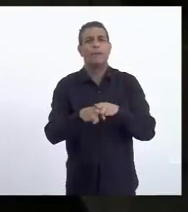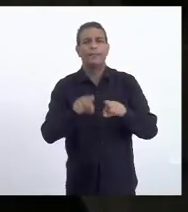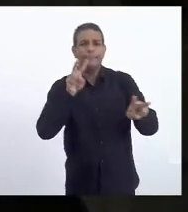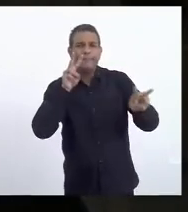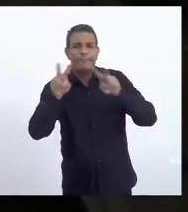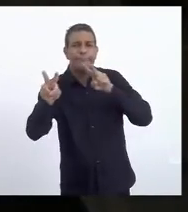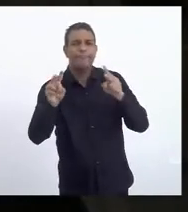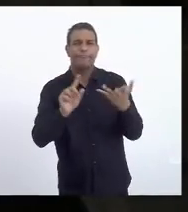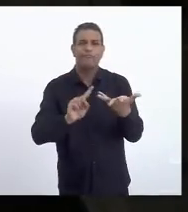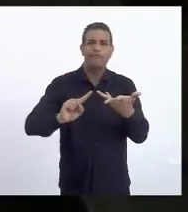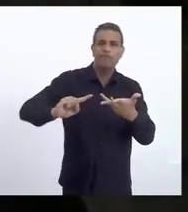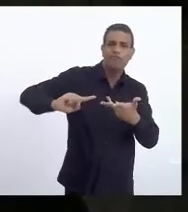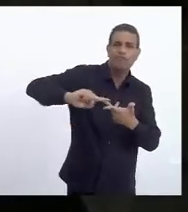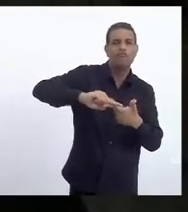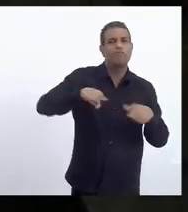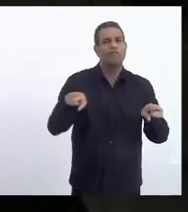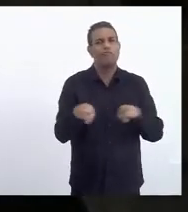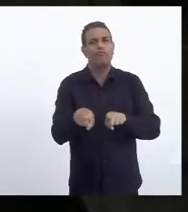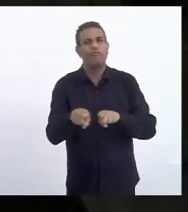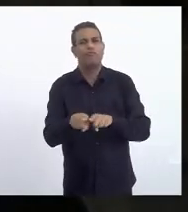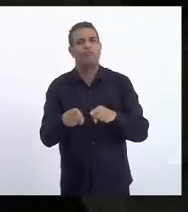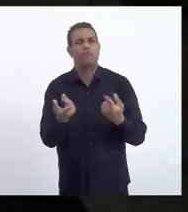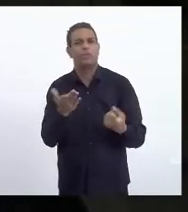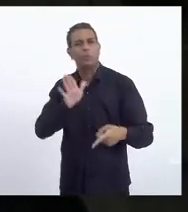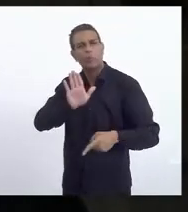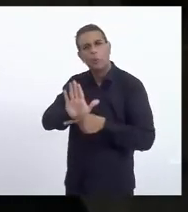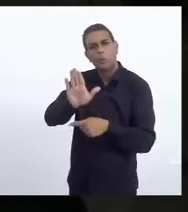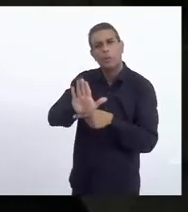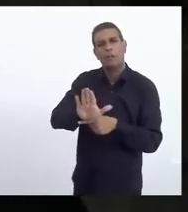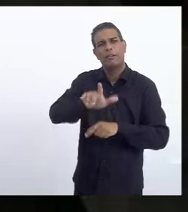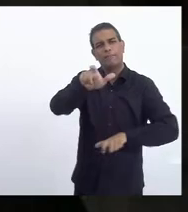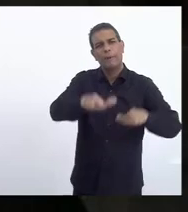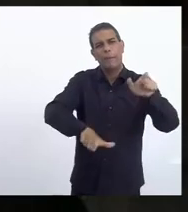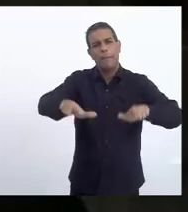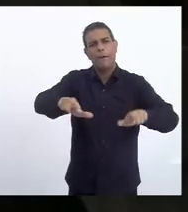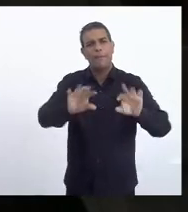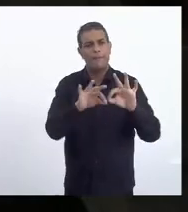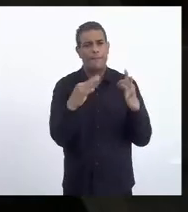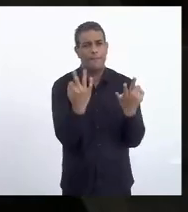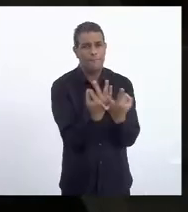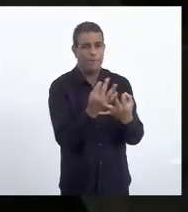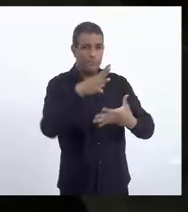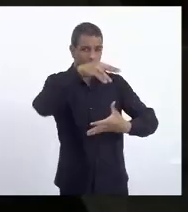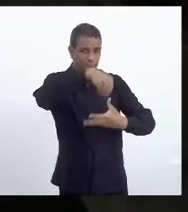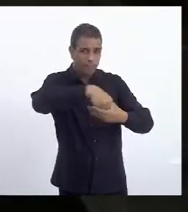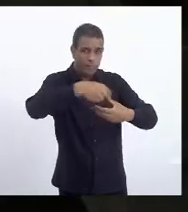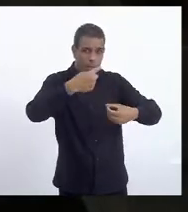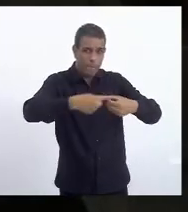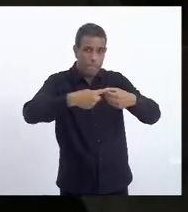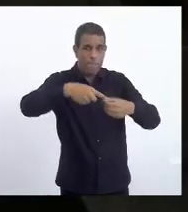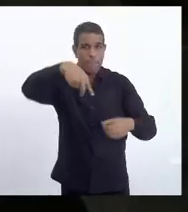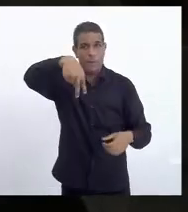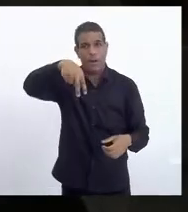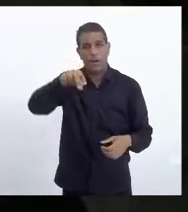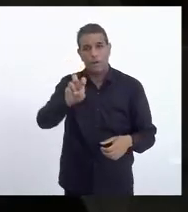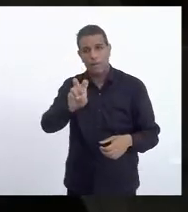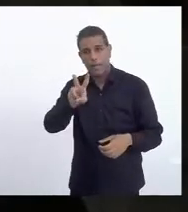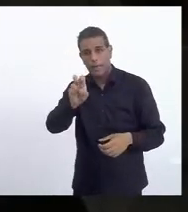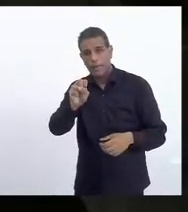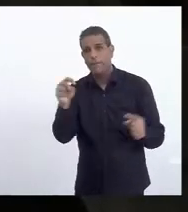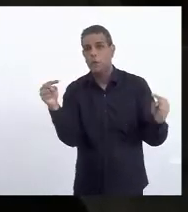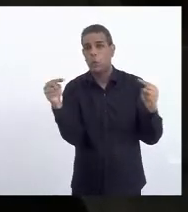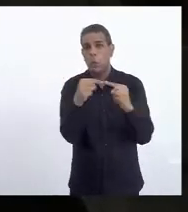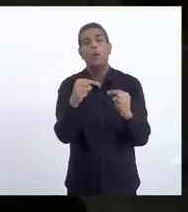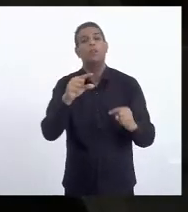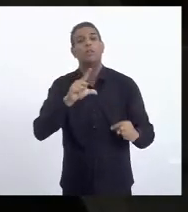vereadores inspecionava vão e se solidariza vão com as famílias no bairro de Neves e apareceu